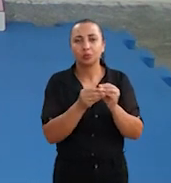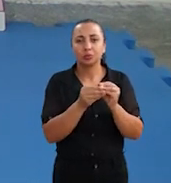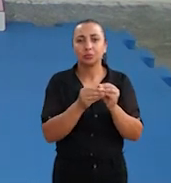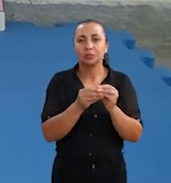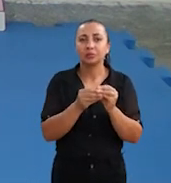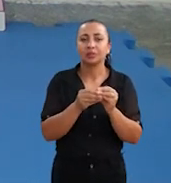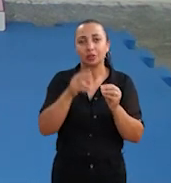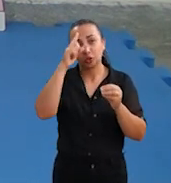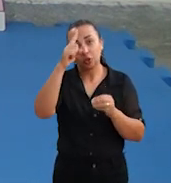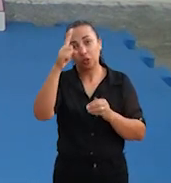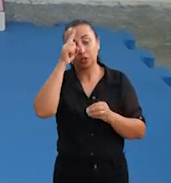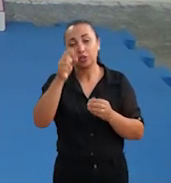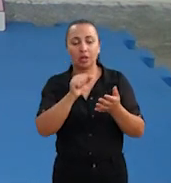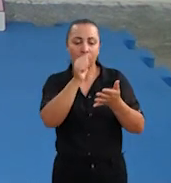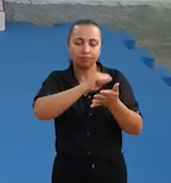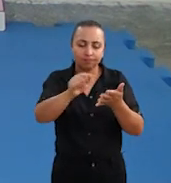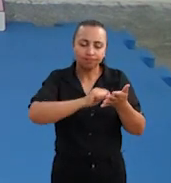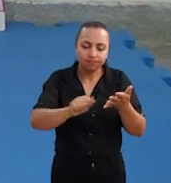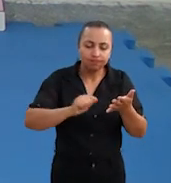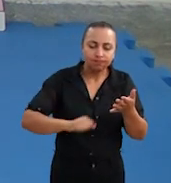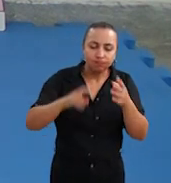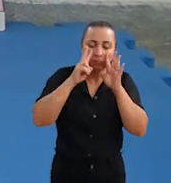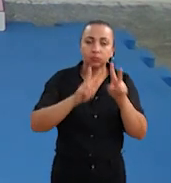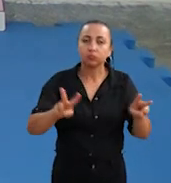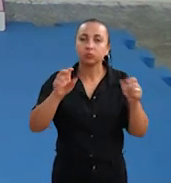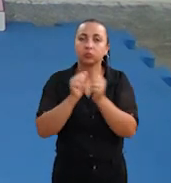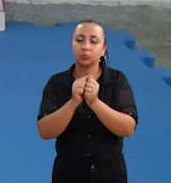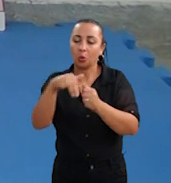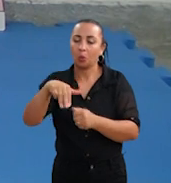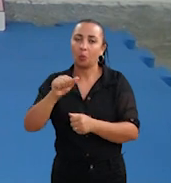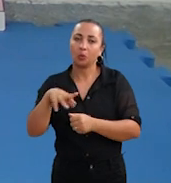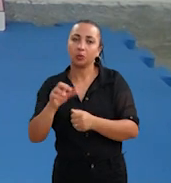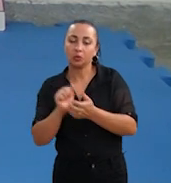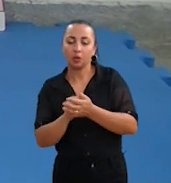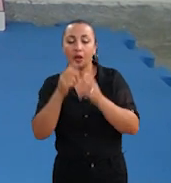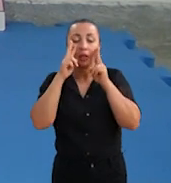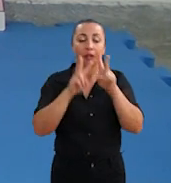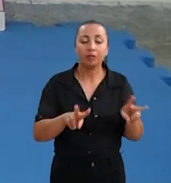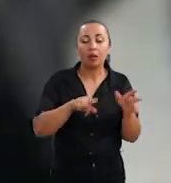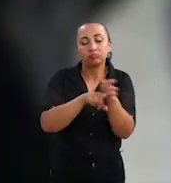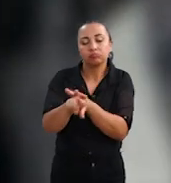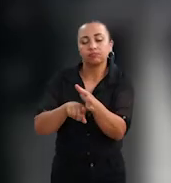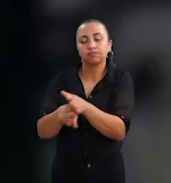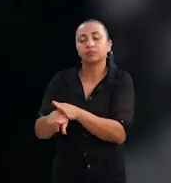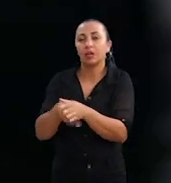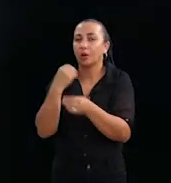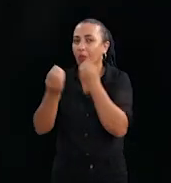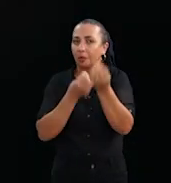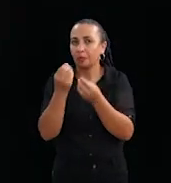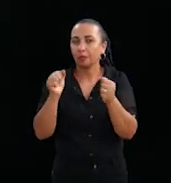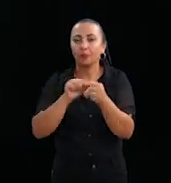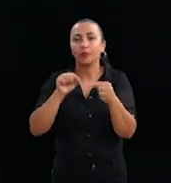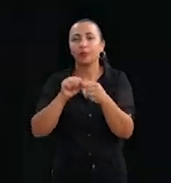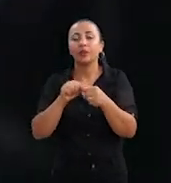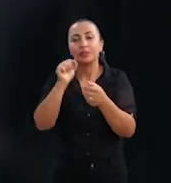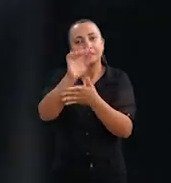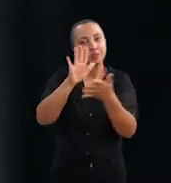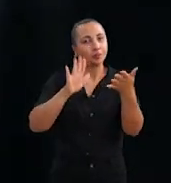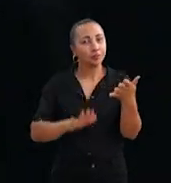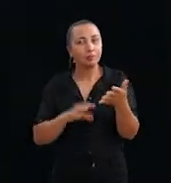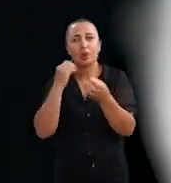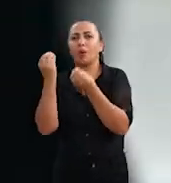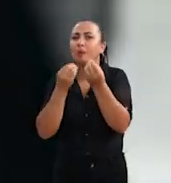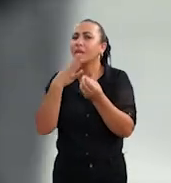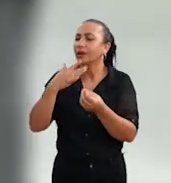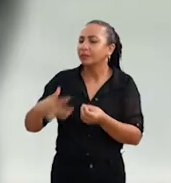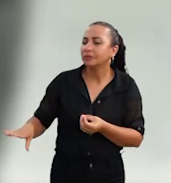form diário, né, de observações diárias junto com o monitor. Então o monitor ele vai investigar como foi feita as atividades, se